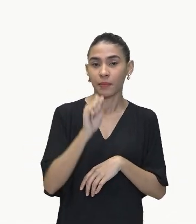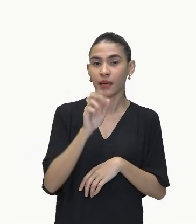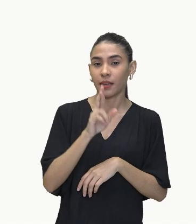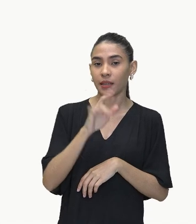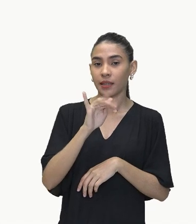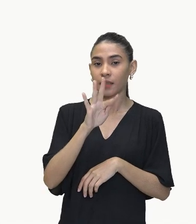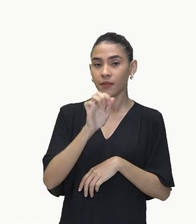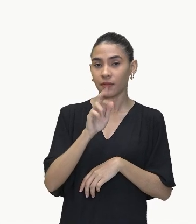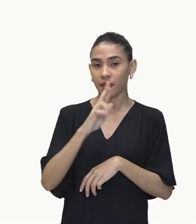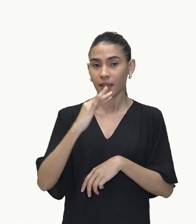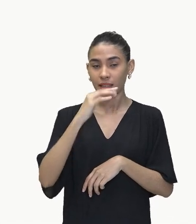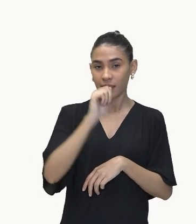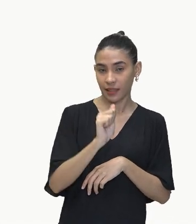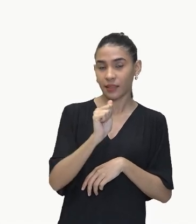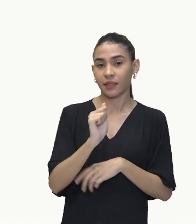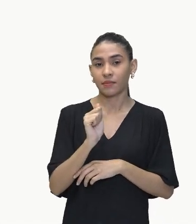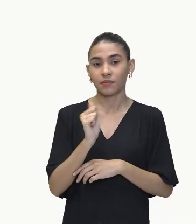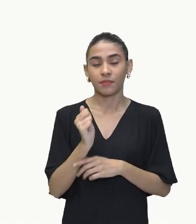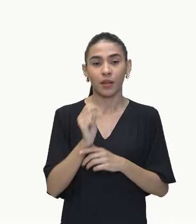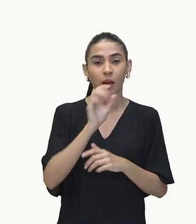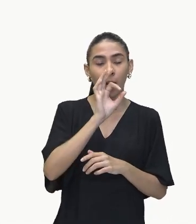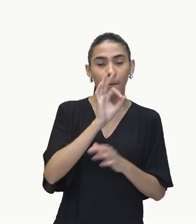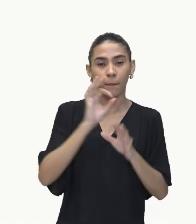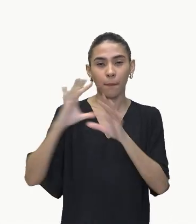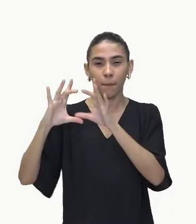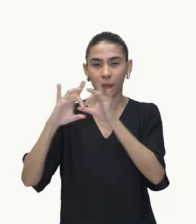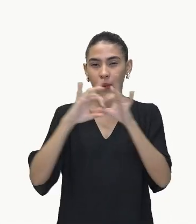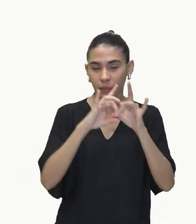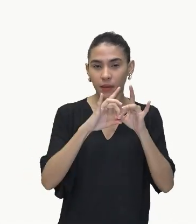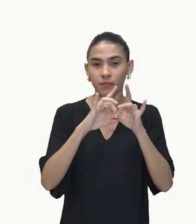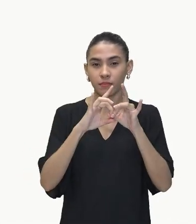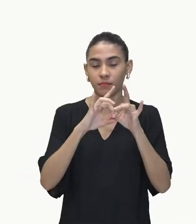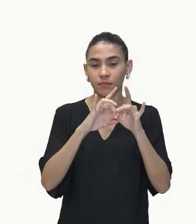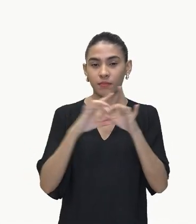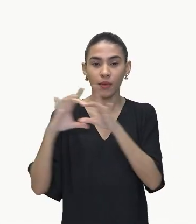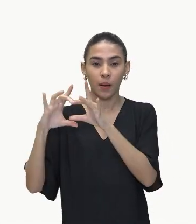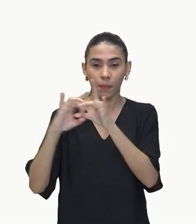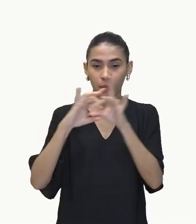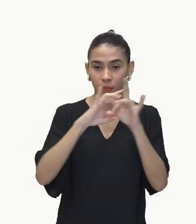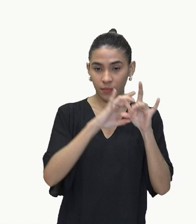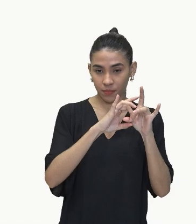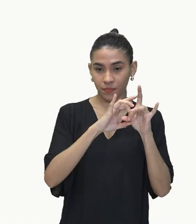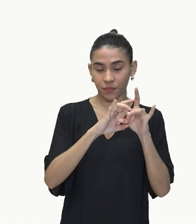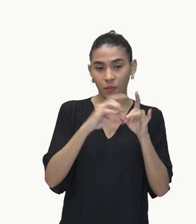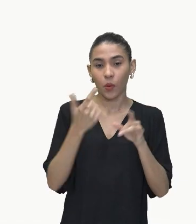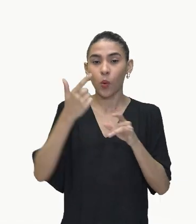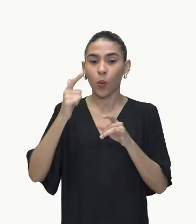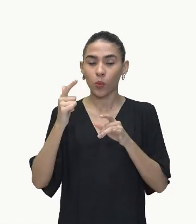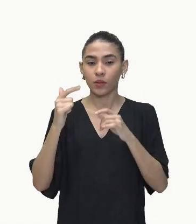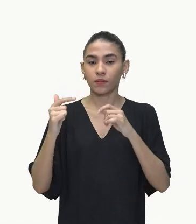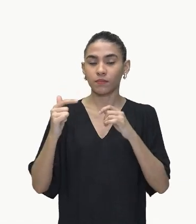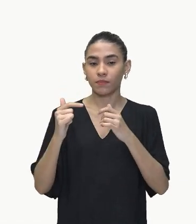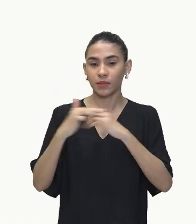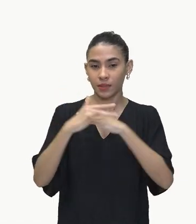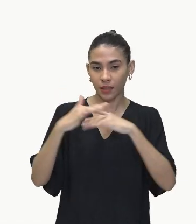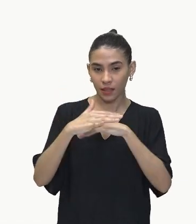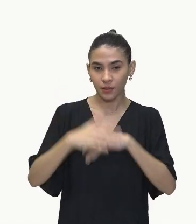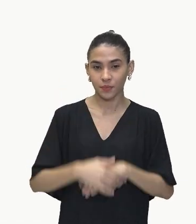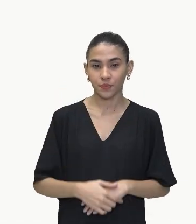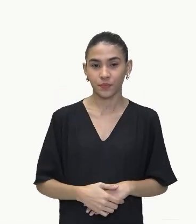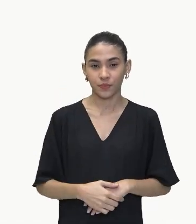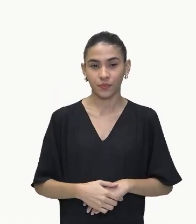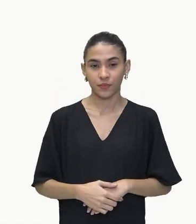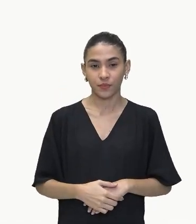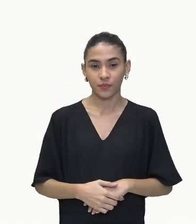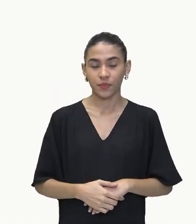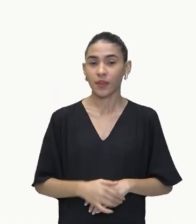urbanos que em alguns pontos se encontra com outras cidades, ou seja, a